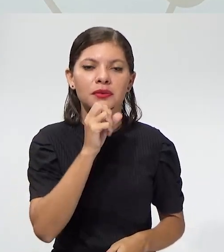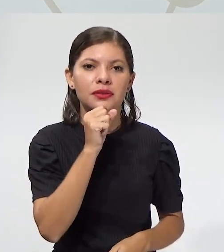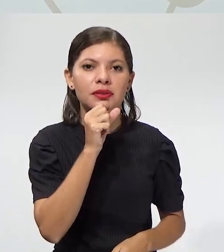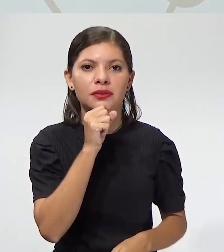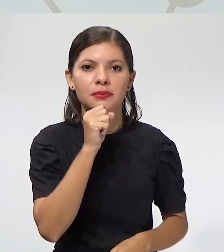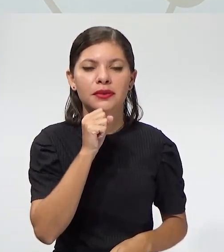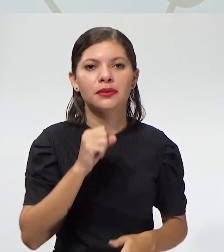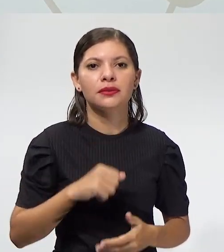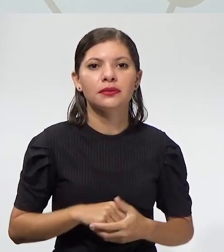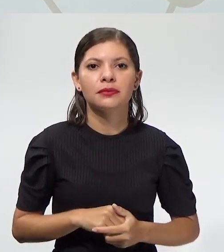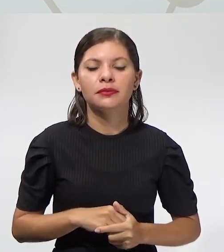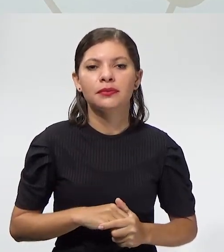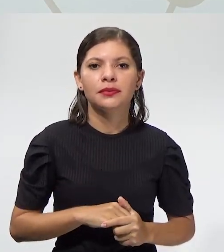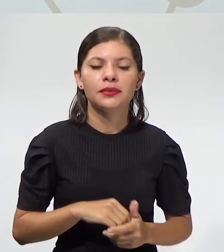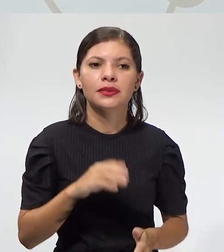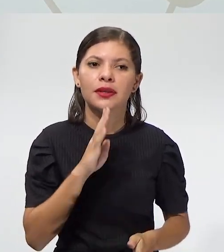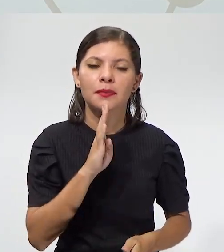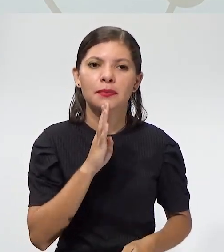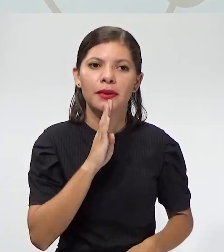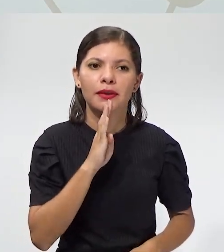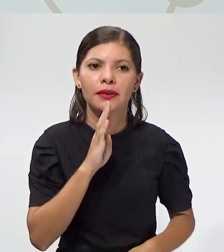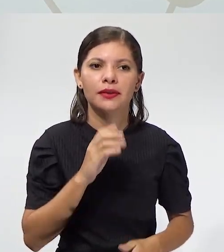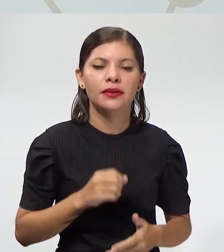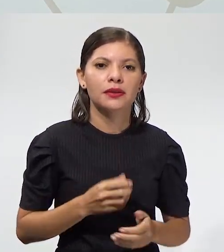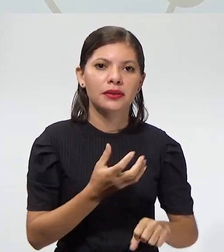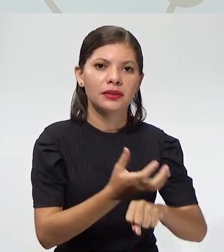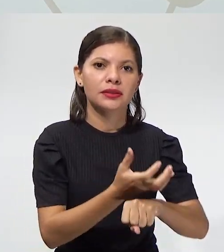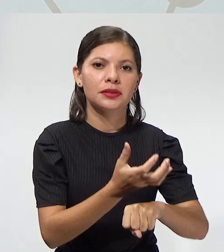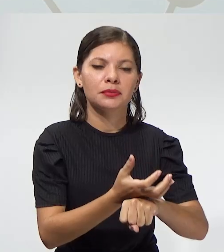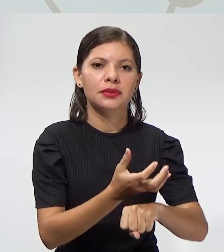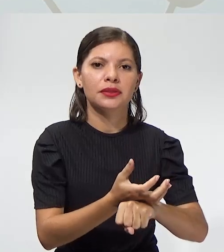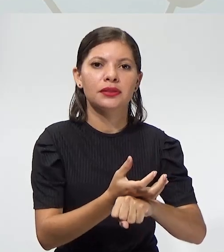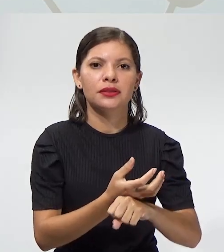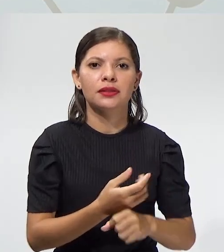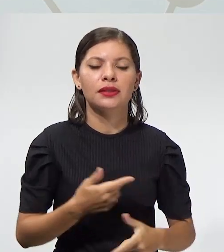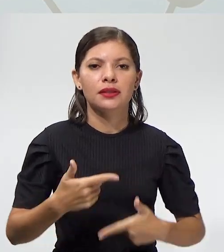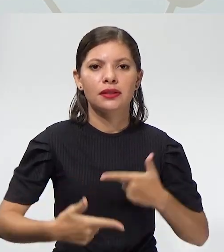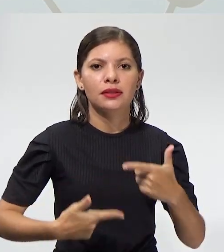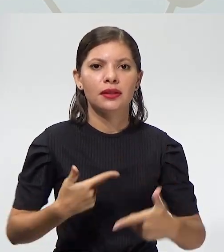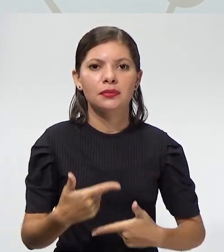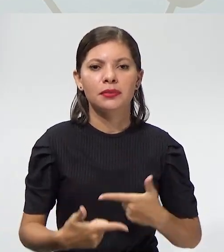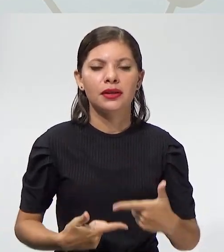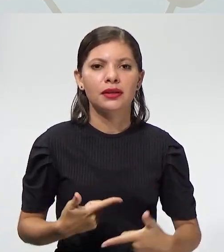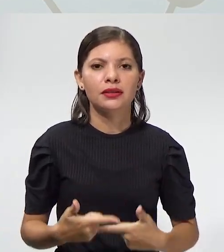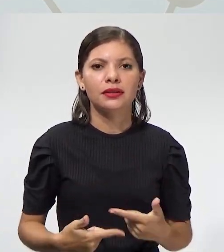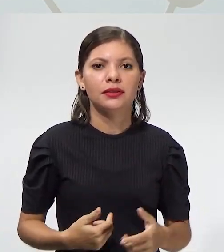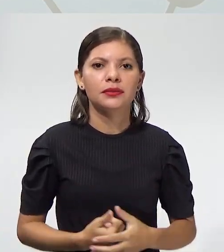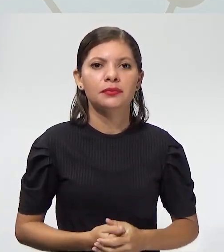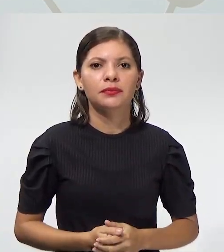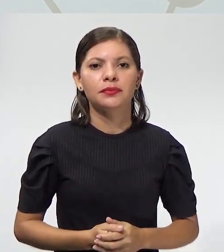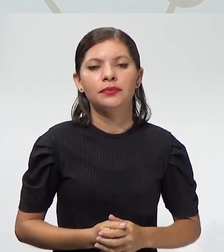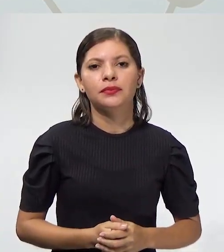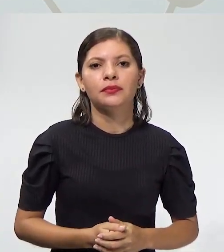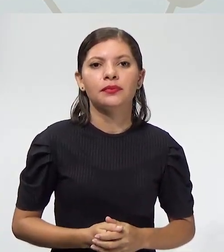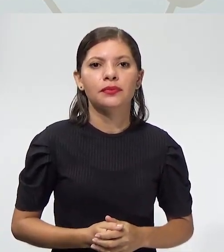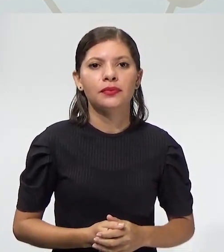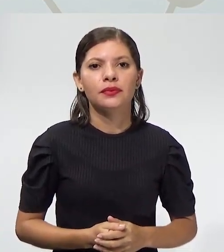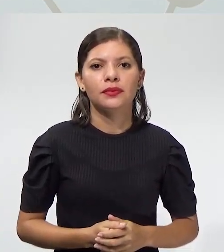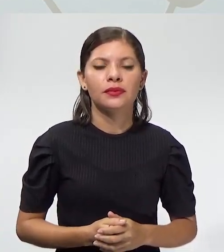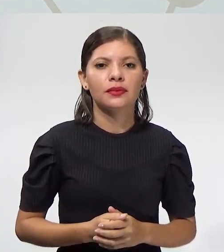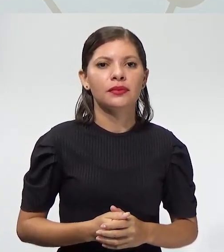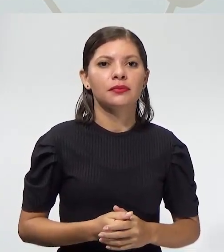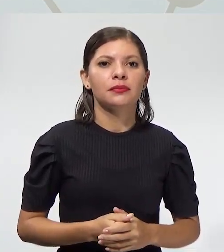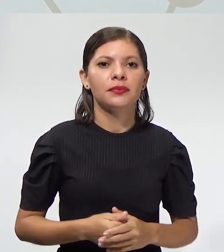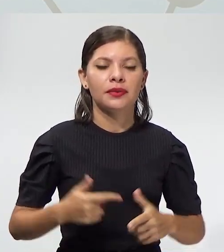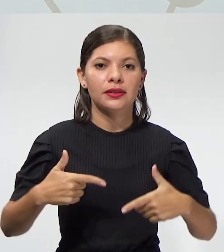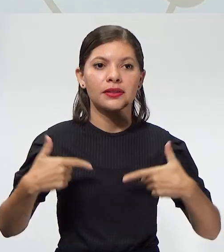conteúdo de uma outra disciplina. E aí, quando você trabalha de forma interdisciplinar, você dá sentido àquela